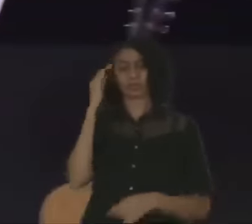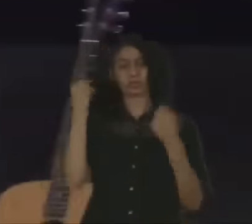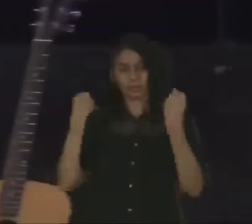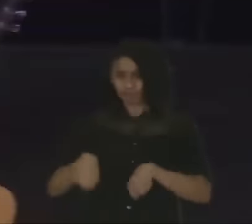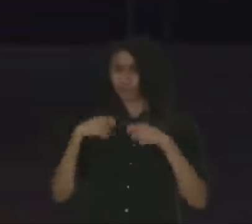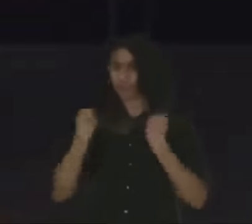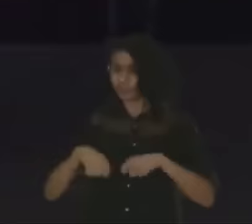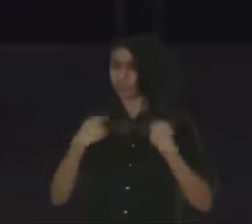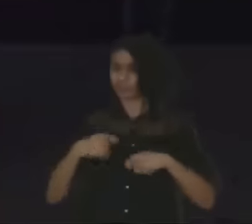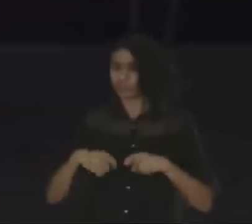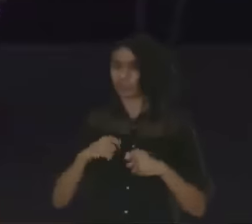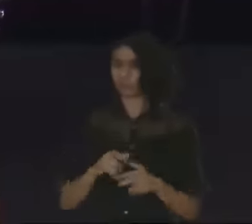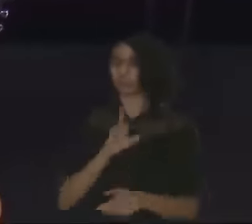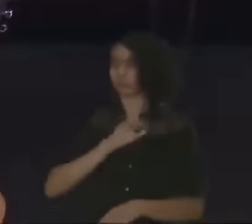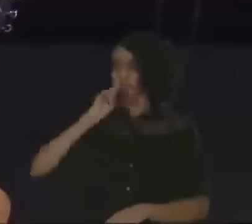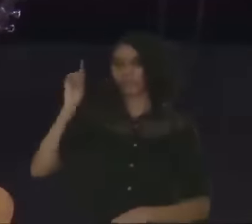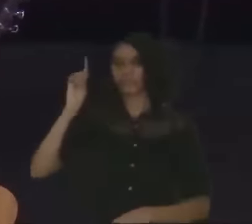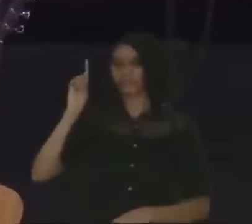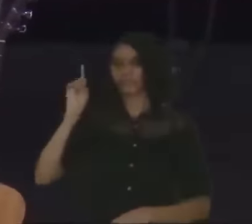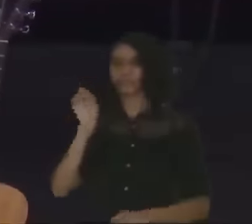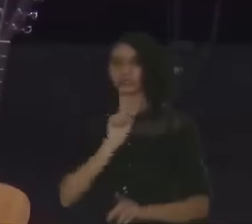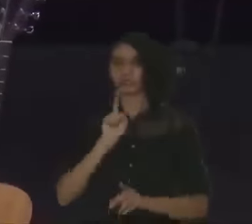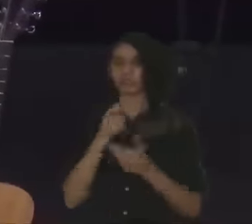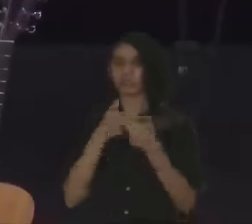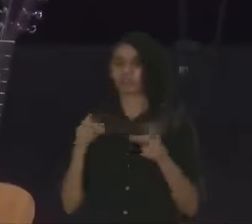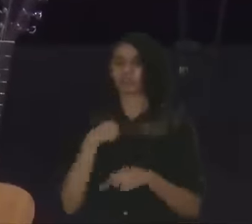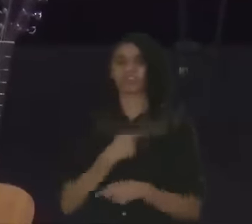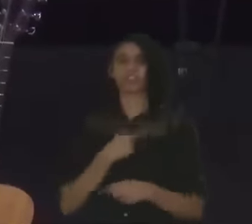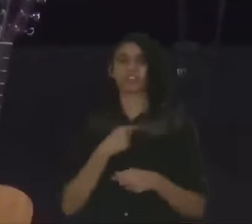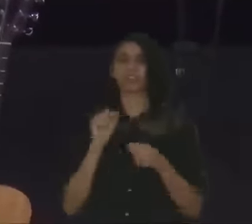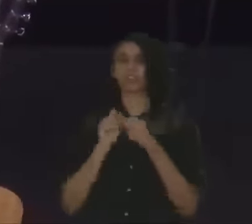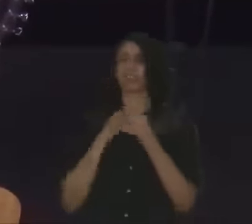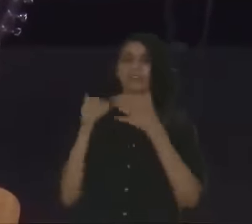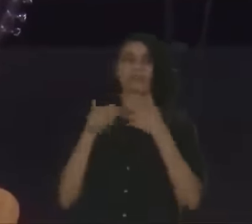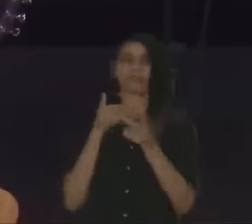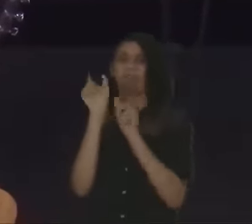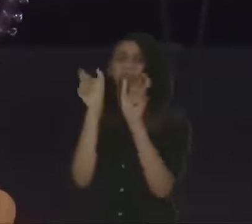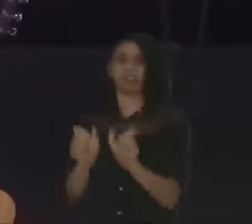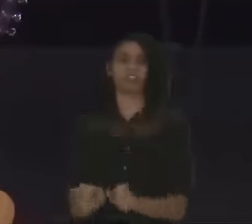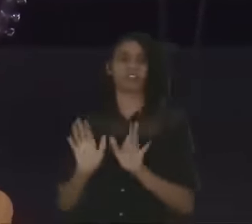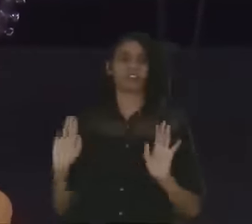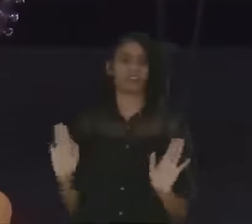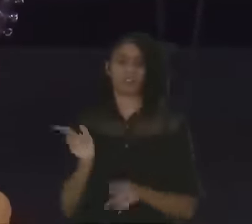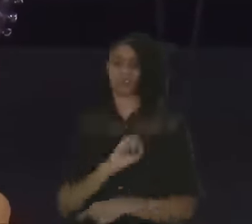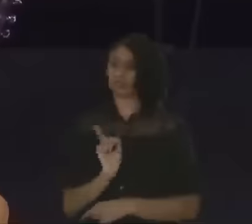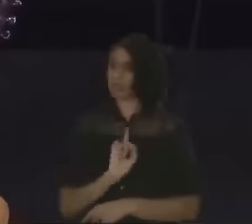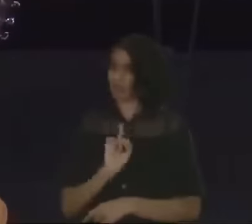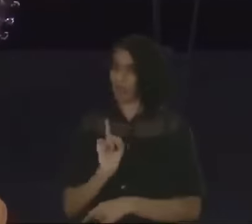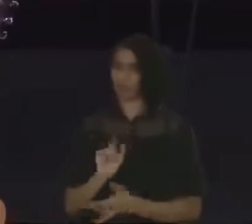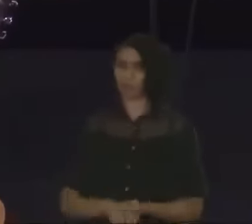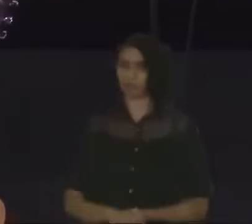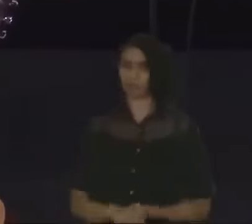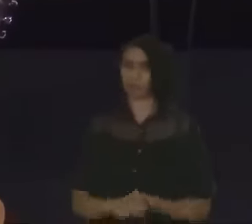precisamos dele que não é um ponto que a gente bate como é no nosso trabalho não é